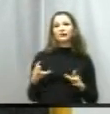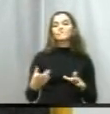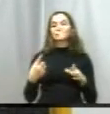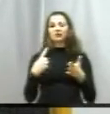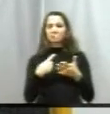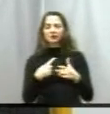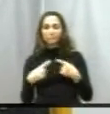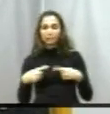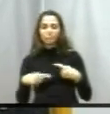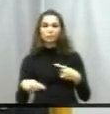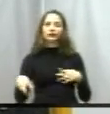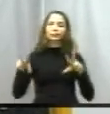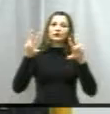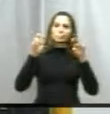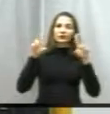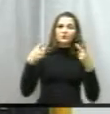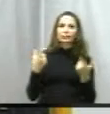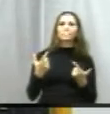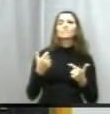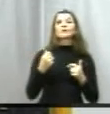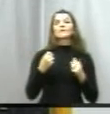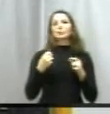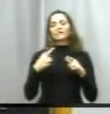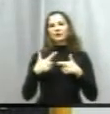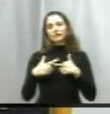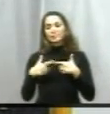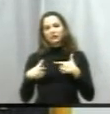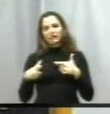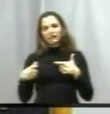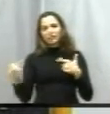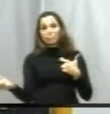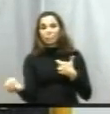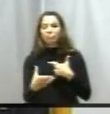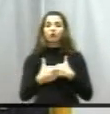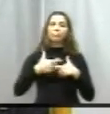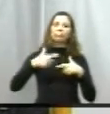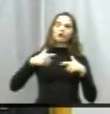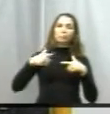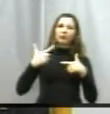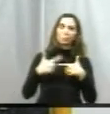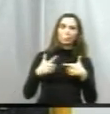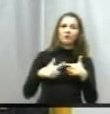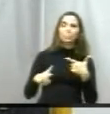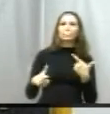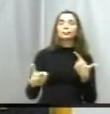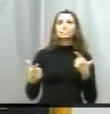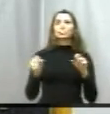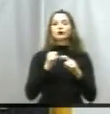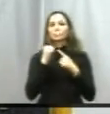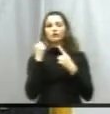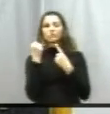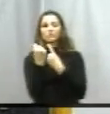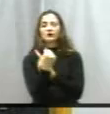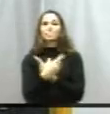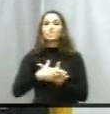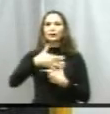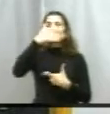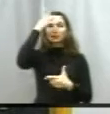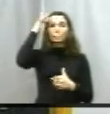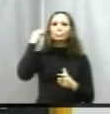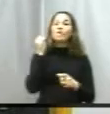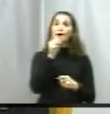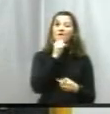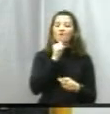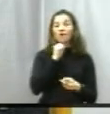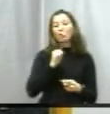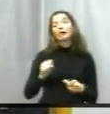gente possa tratar desse problema, né, social novo, porque a população está envelhecendo e nós carecemos de